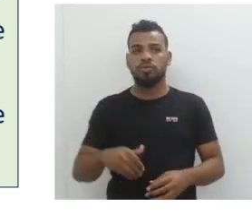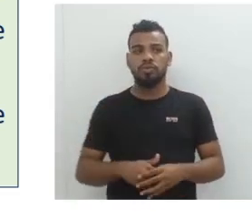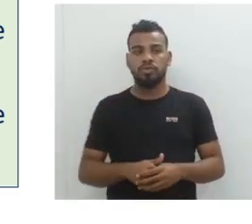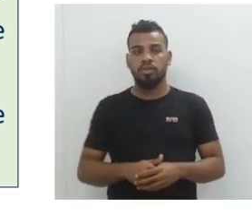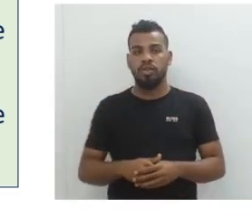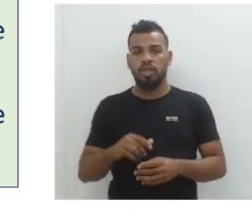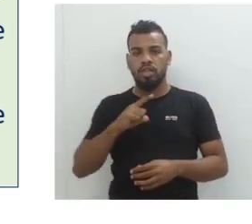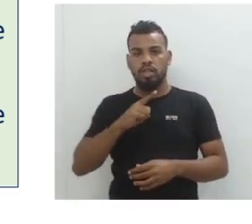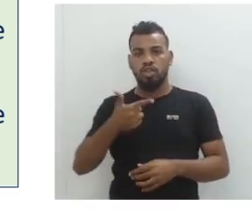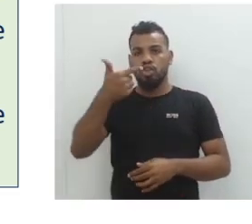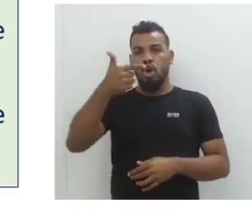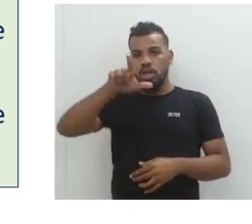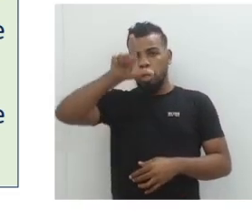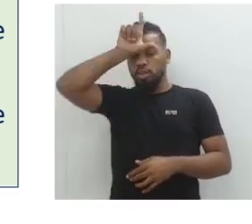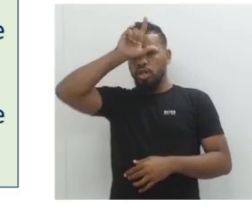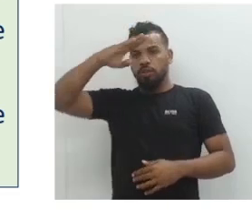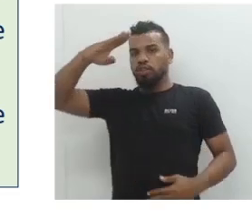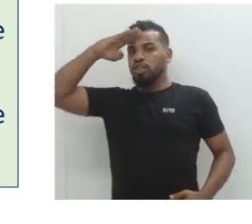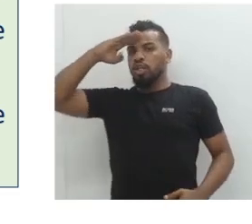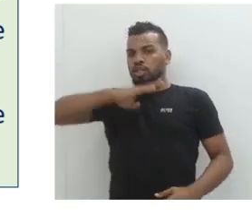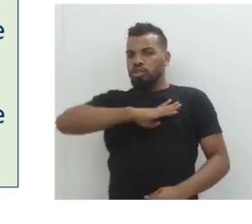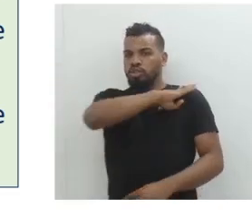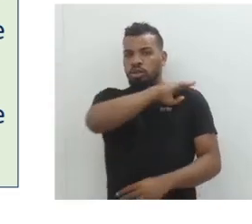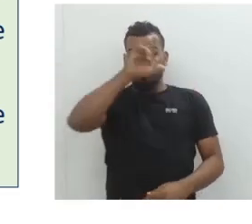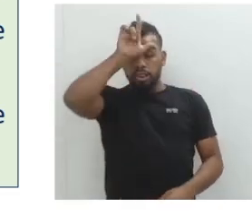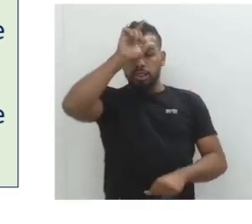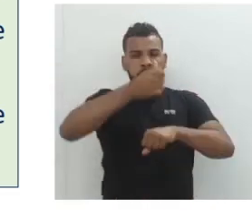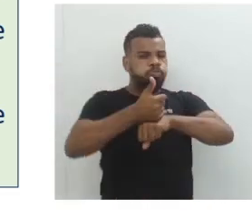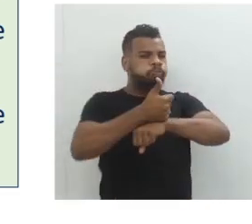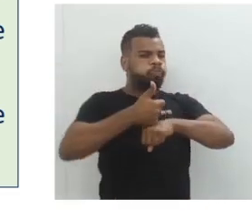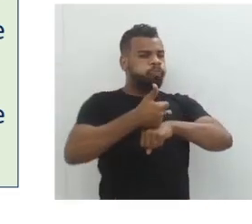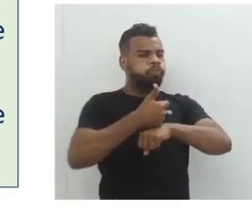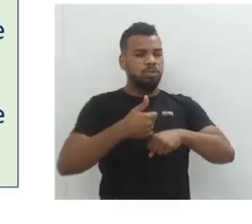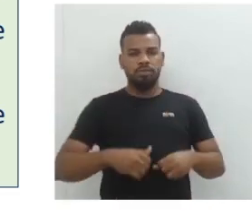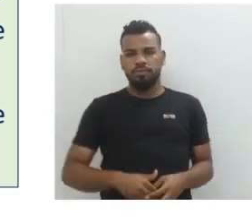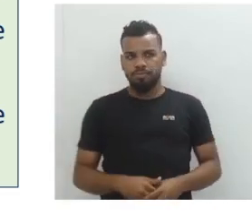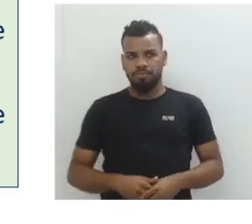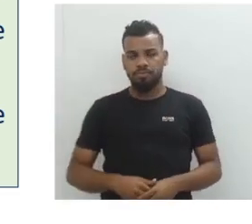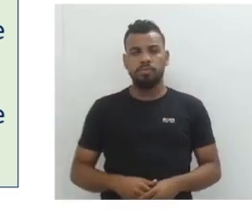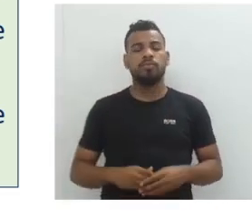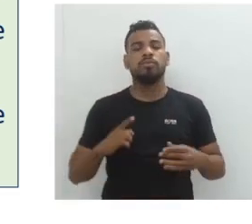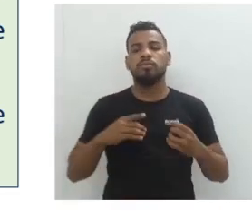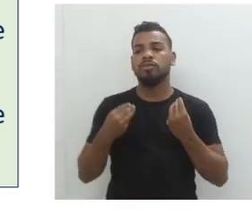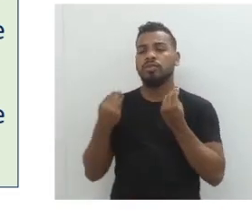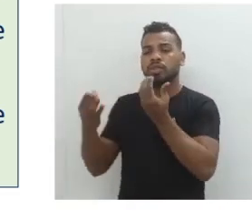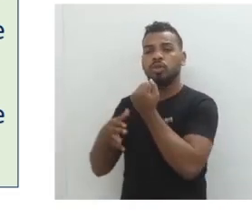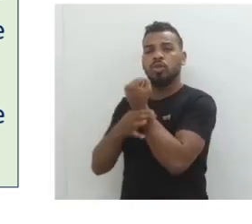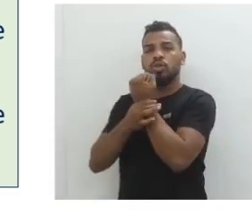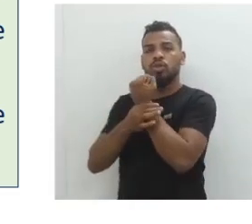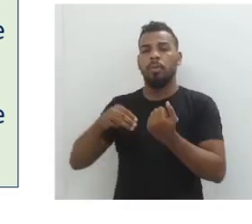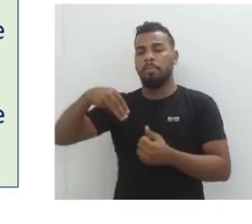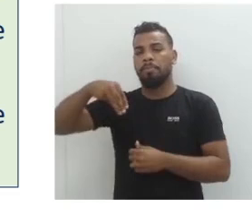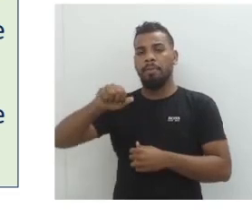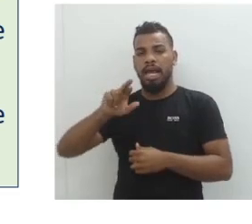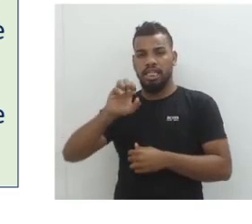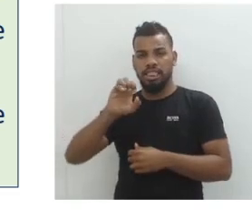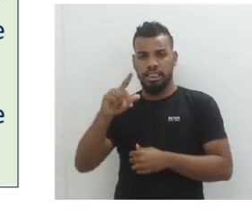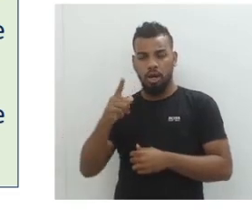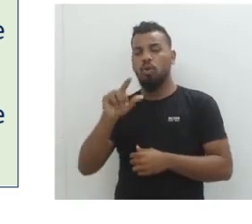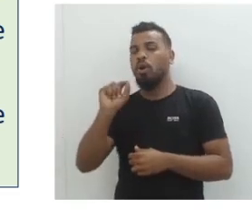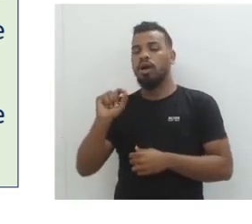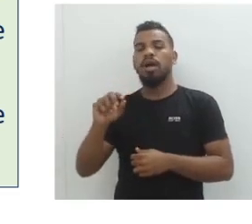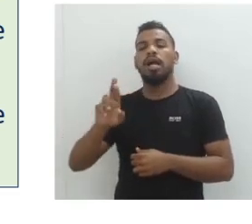2 marechais do Exército, né? O que lhe garantiu também o nome de República